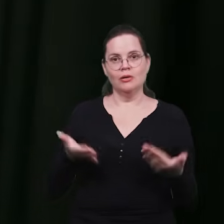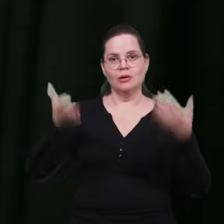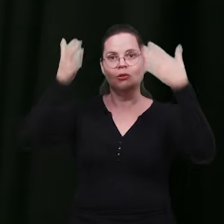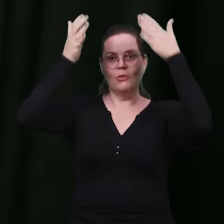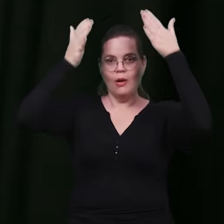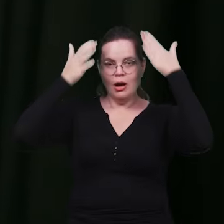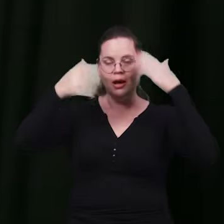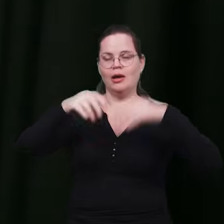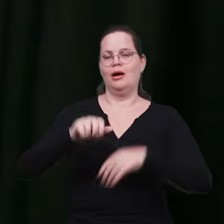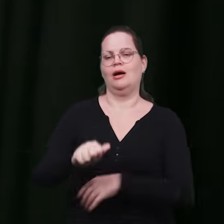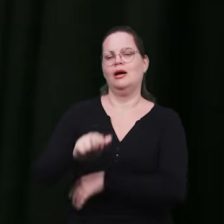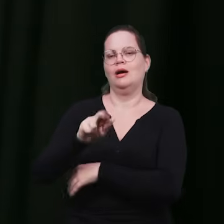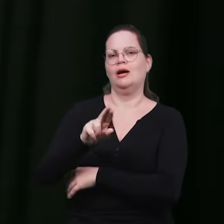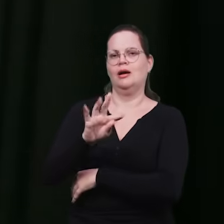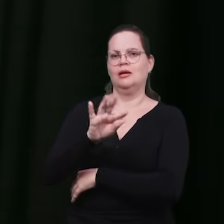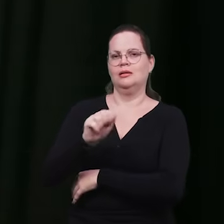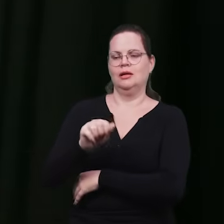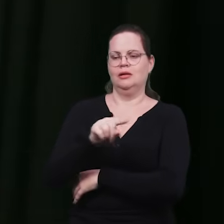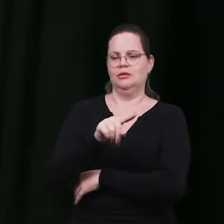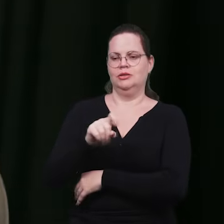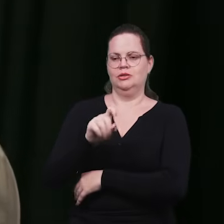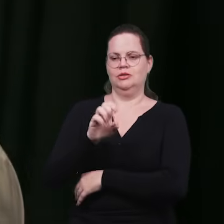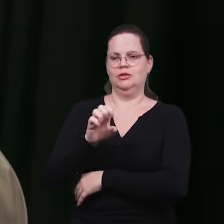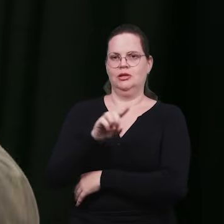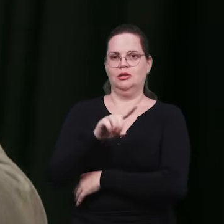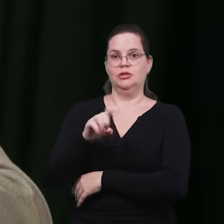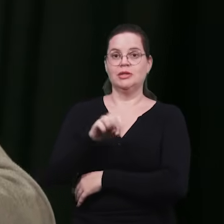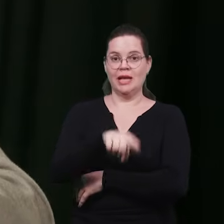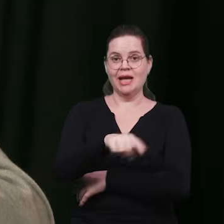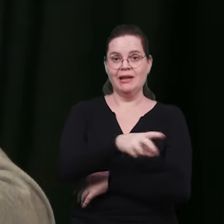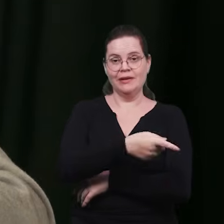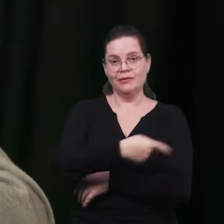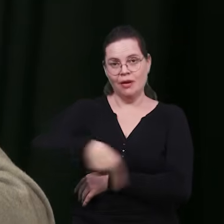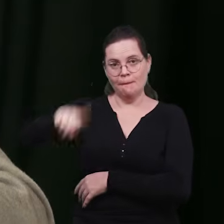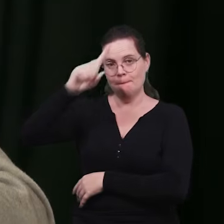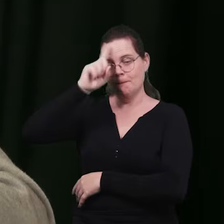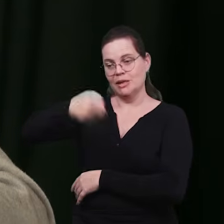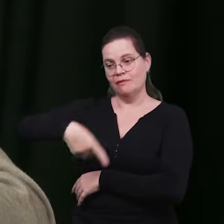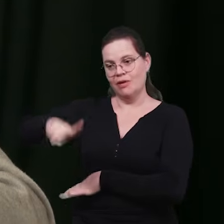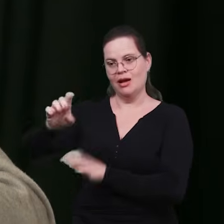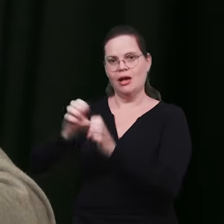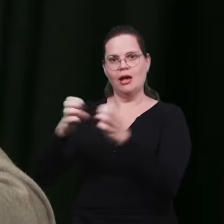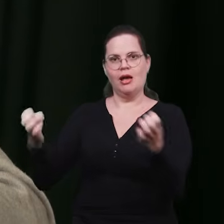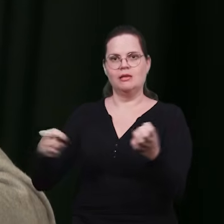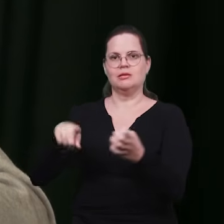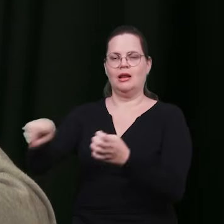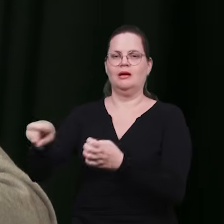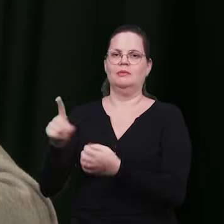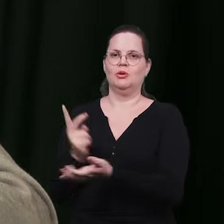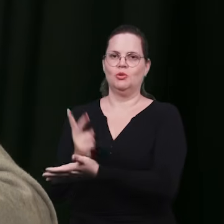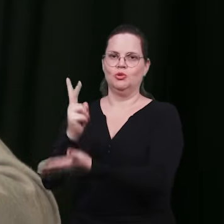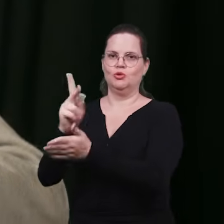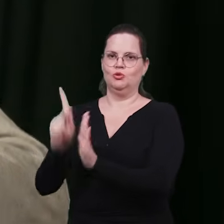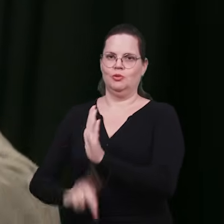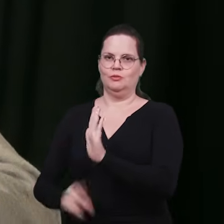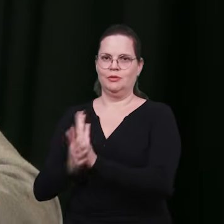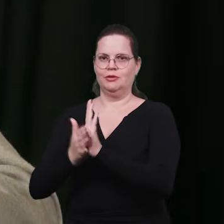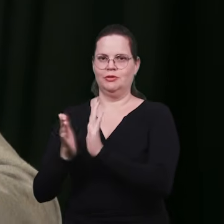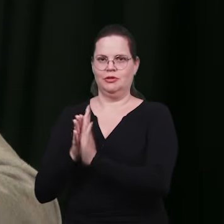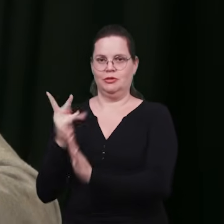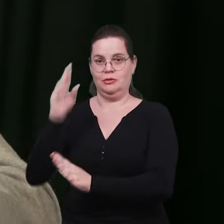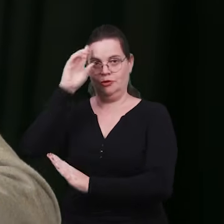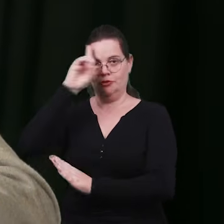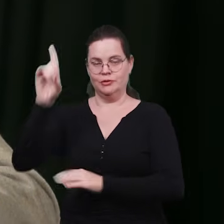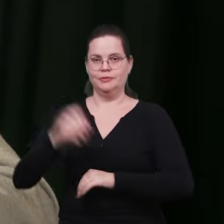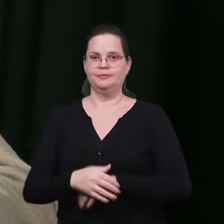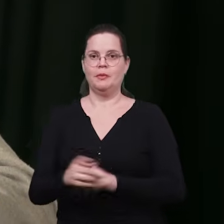enviar Esdras, porque era importante de dar continuidade ao projeto do Senhor. Então,